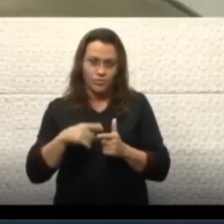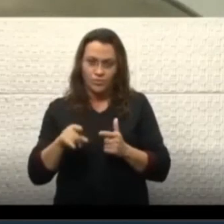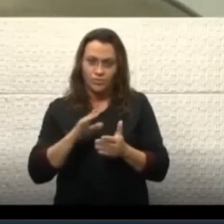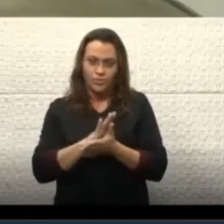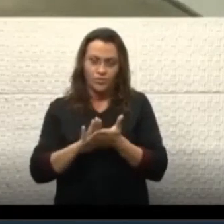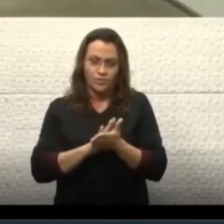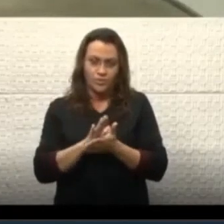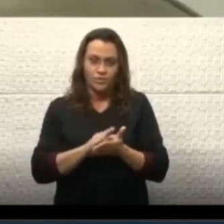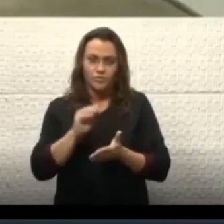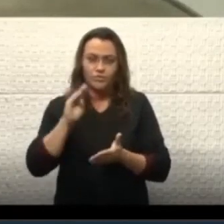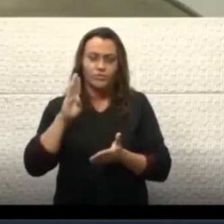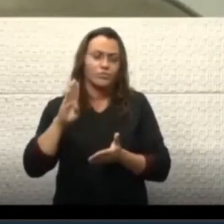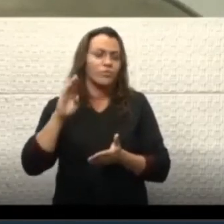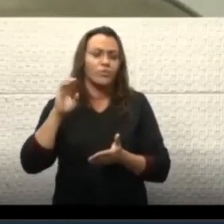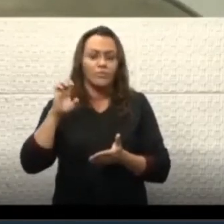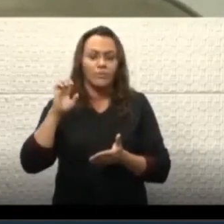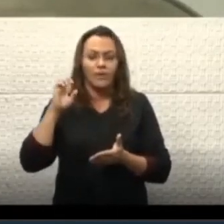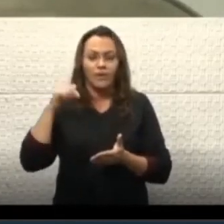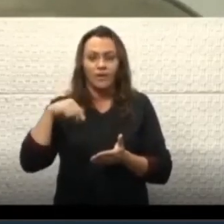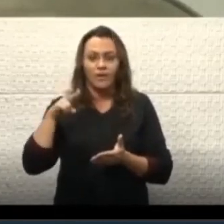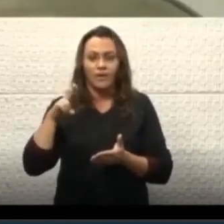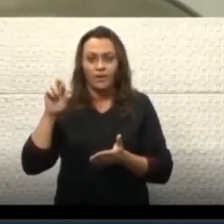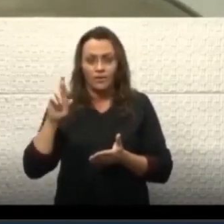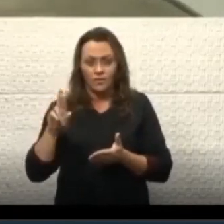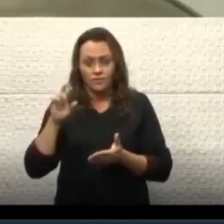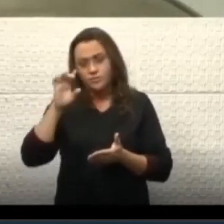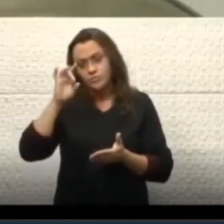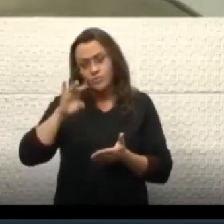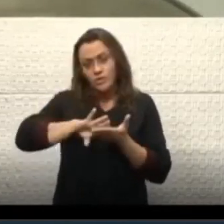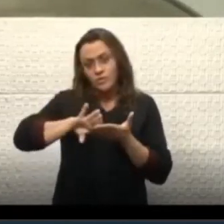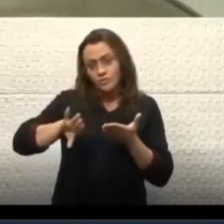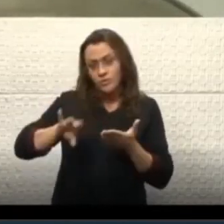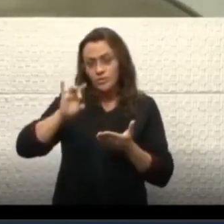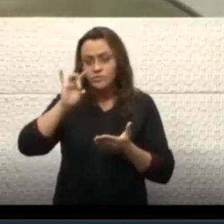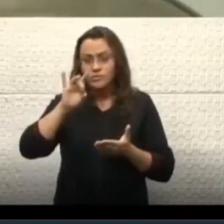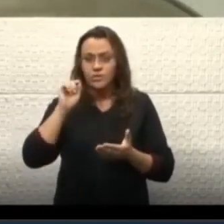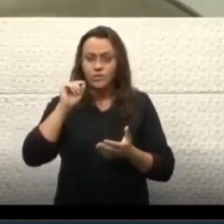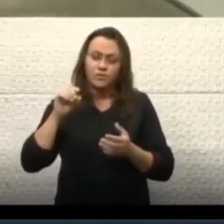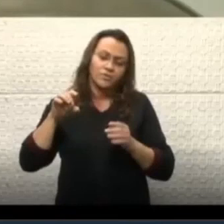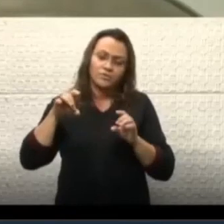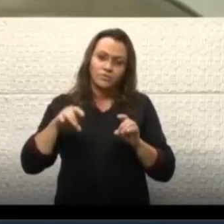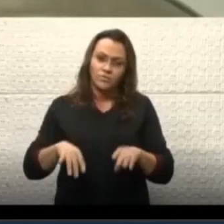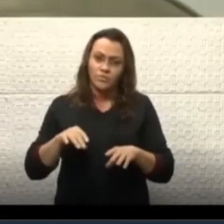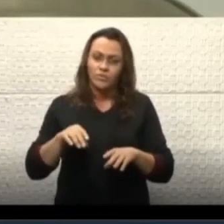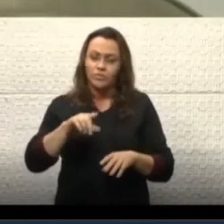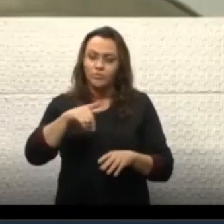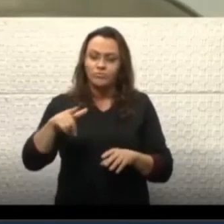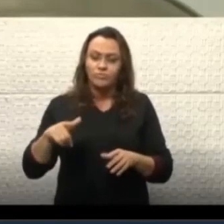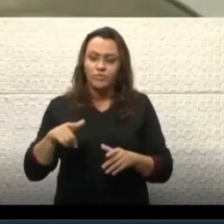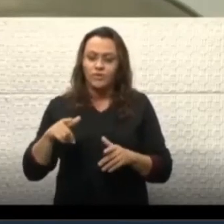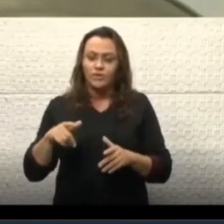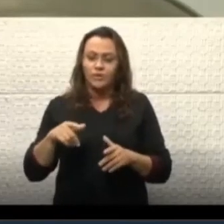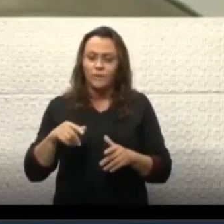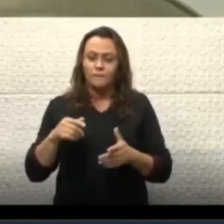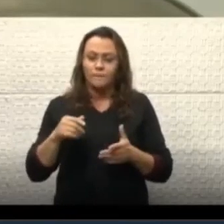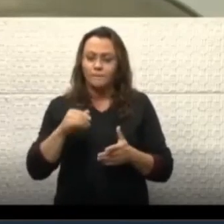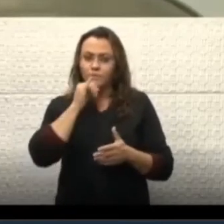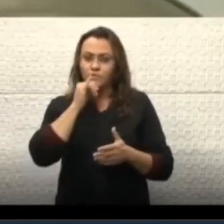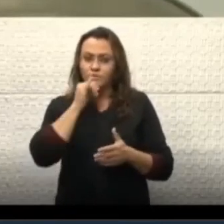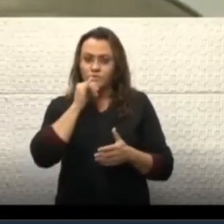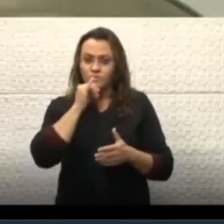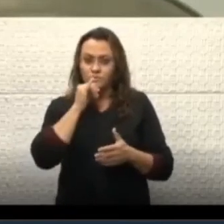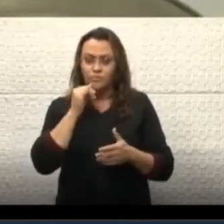A gente só quis tirar o excesso do material, o excesso de composto ali, para não ficar preso, por exemplo, lá no